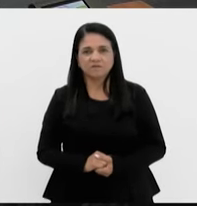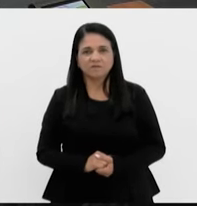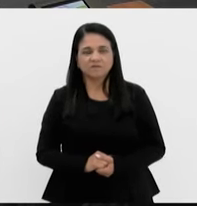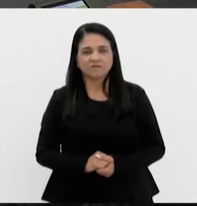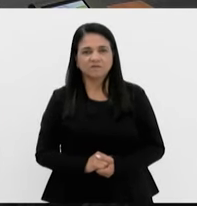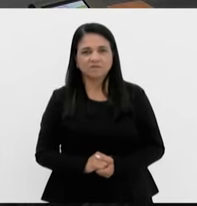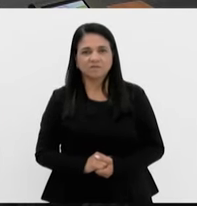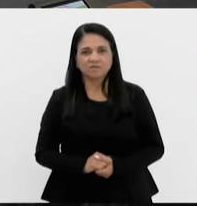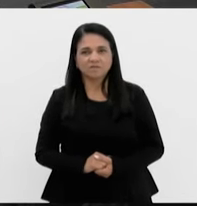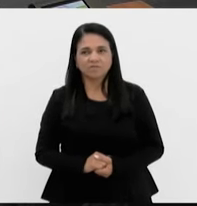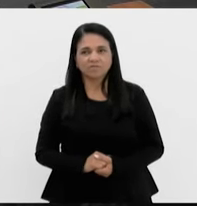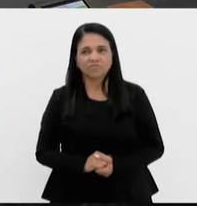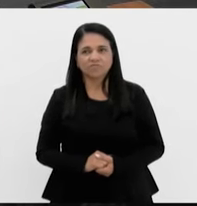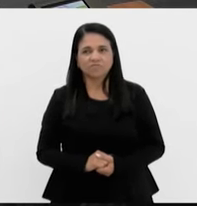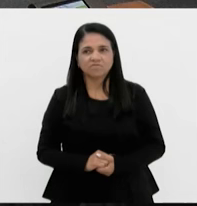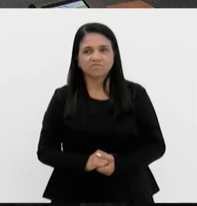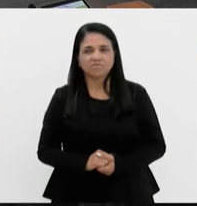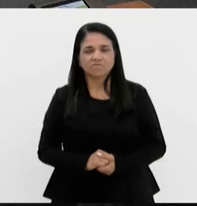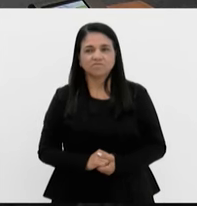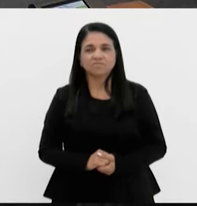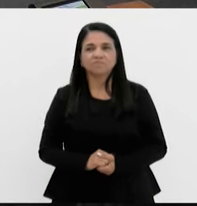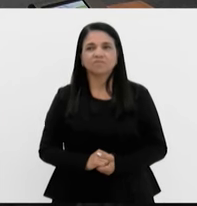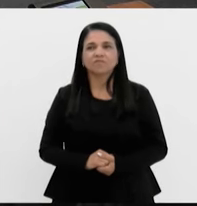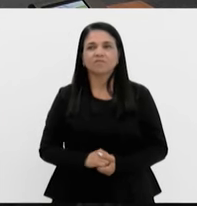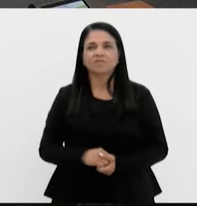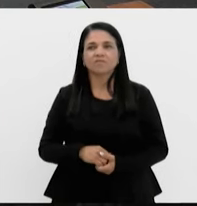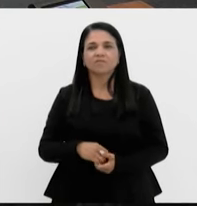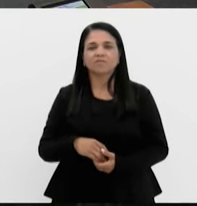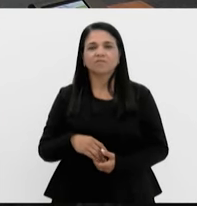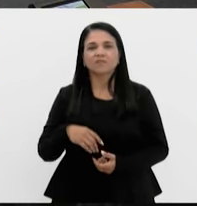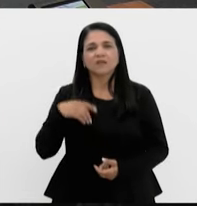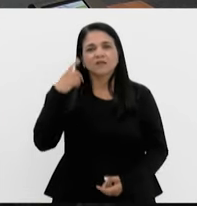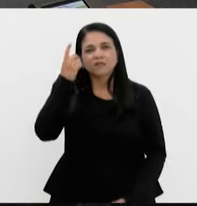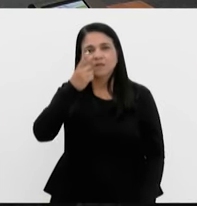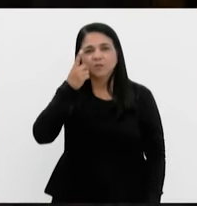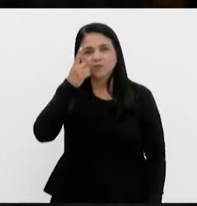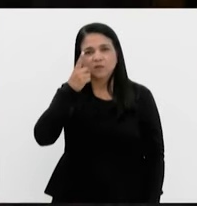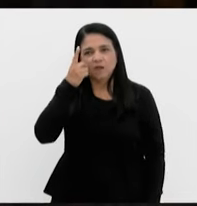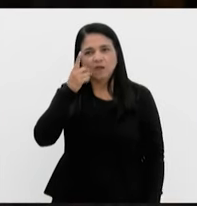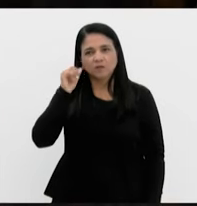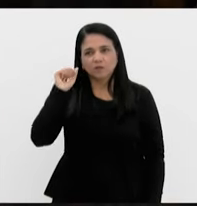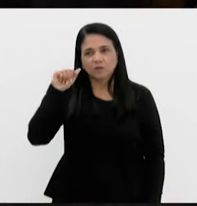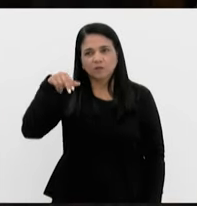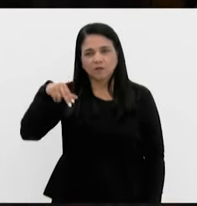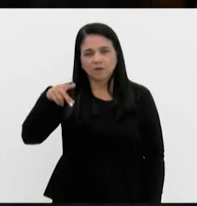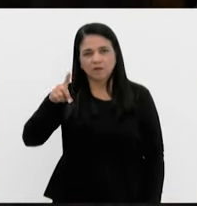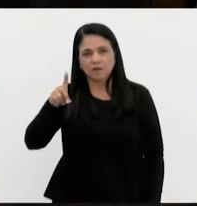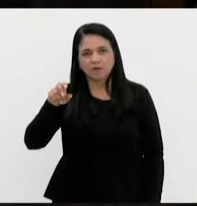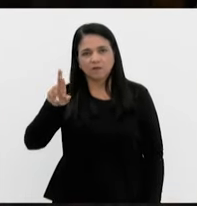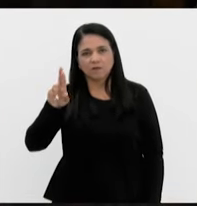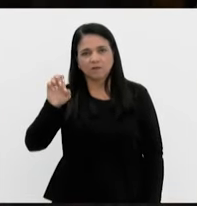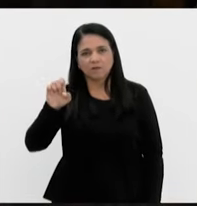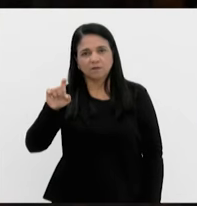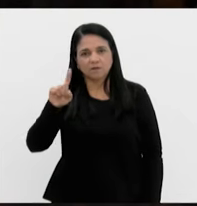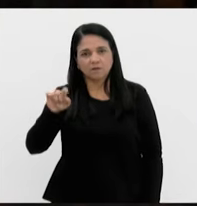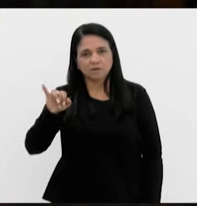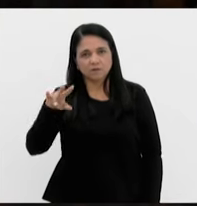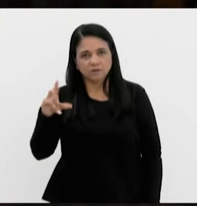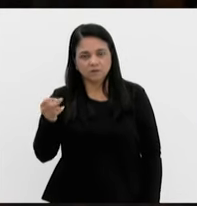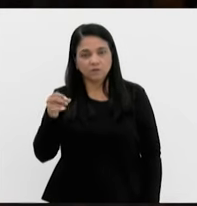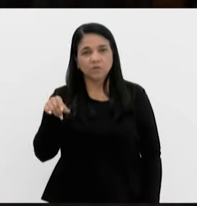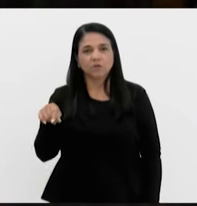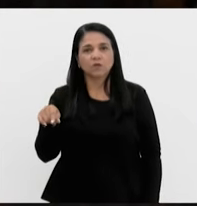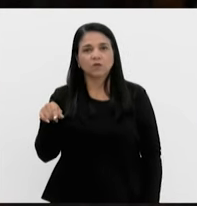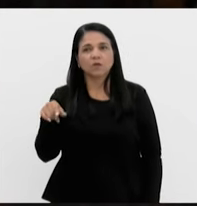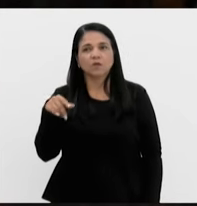chamar eh Guilherme de laroi não Andrezinho ciliano vamos elinar o nosso